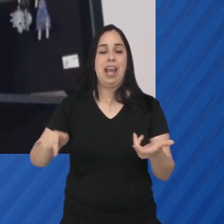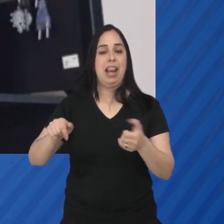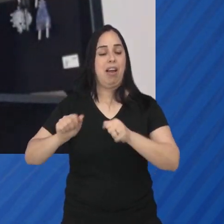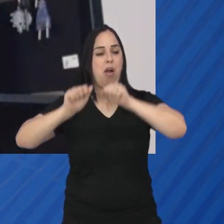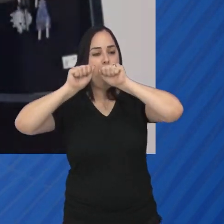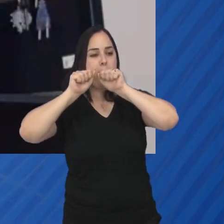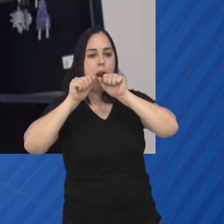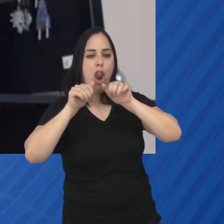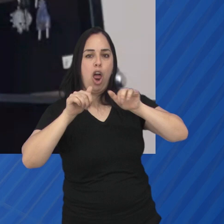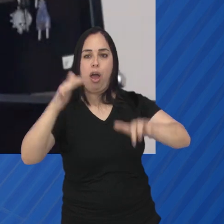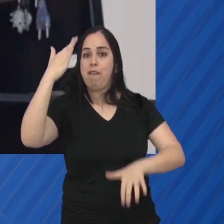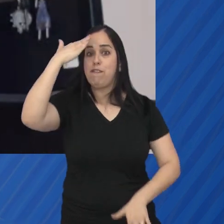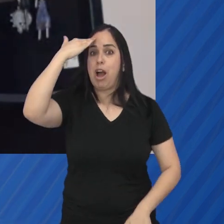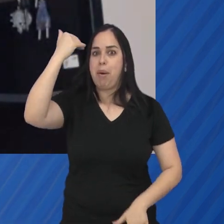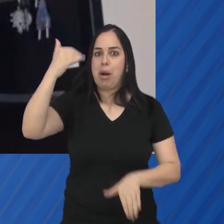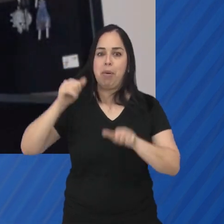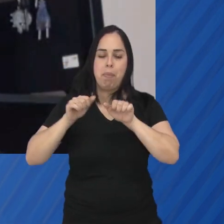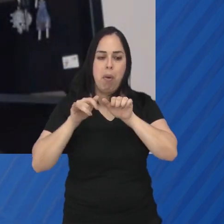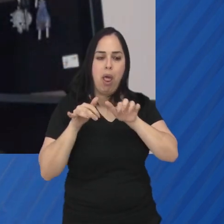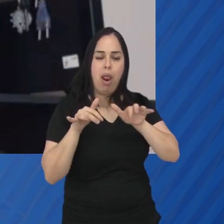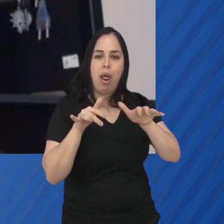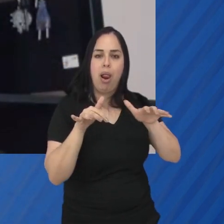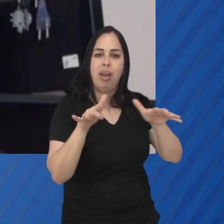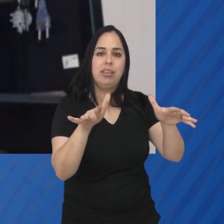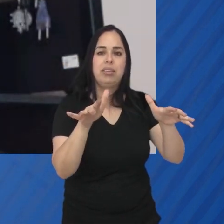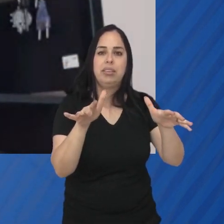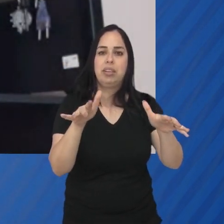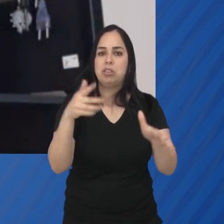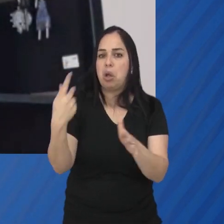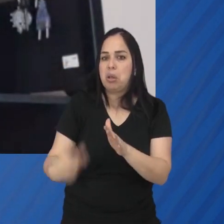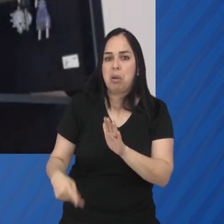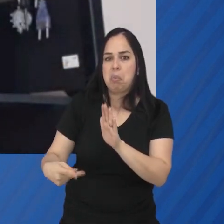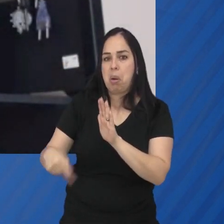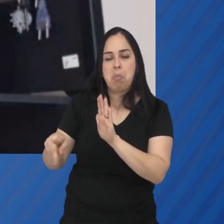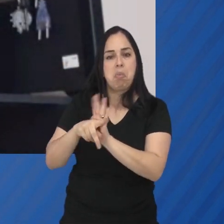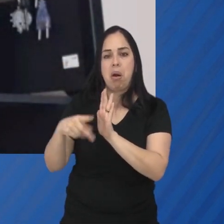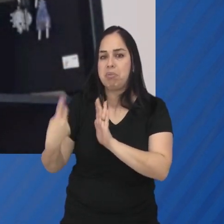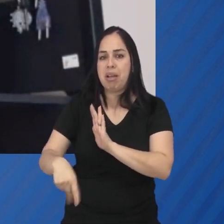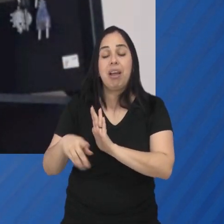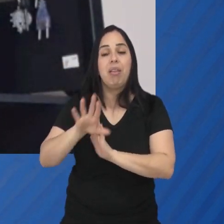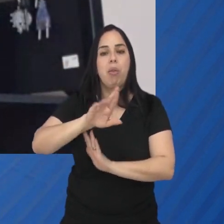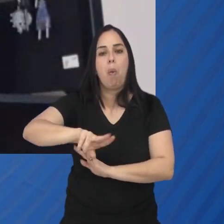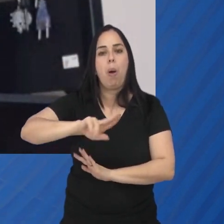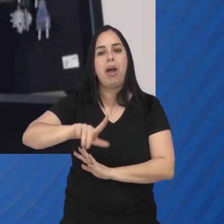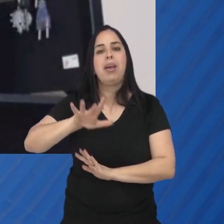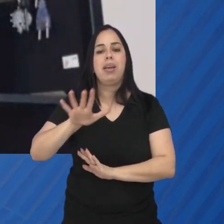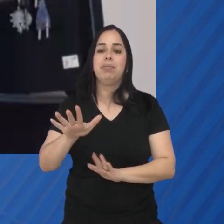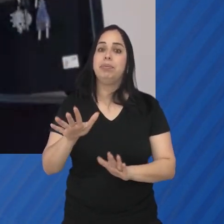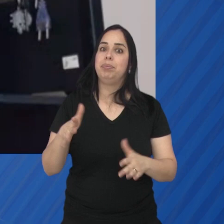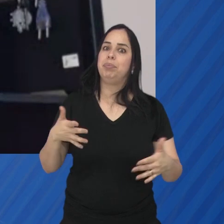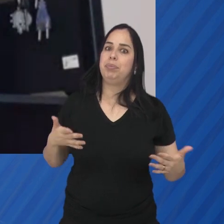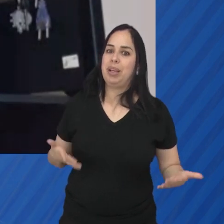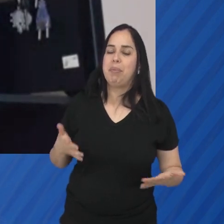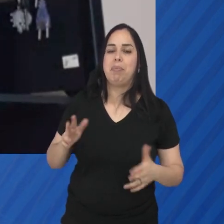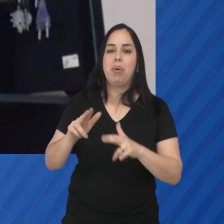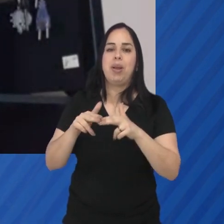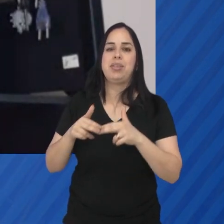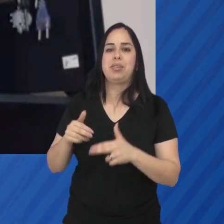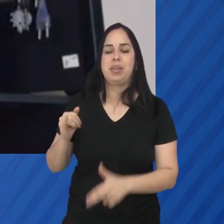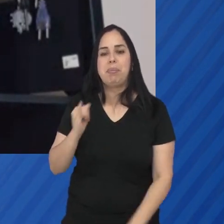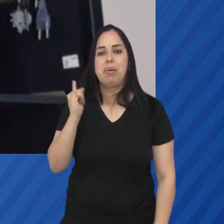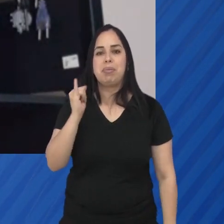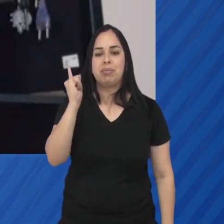A dimensão dele não é uma dimensão provinciana, é uma dimensão, aí é que está